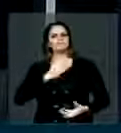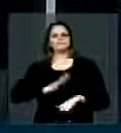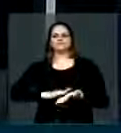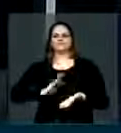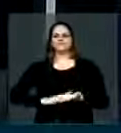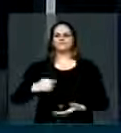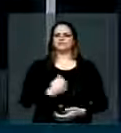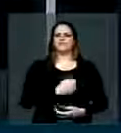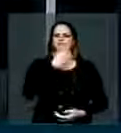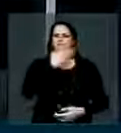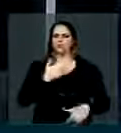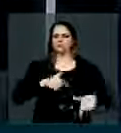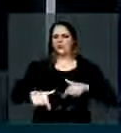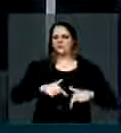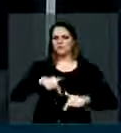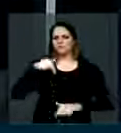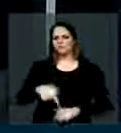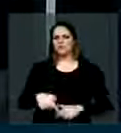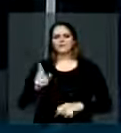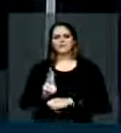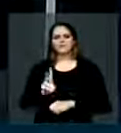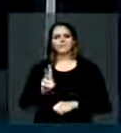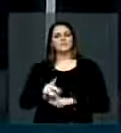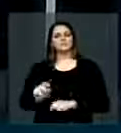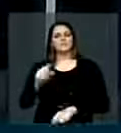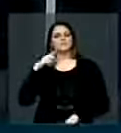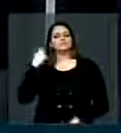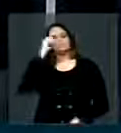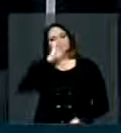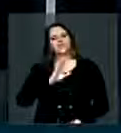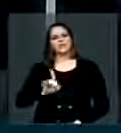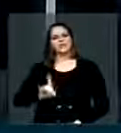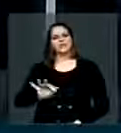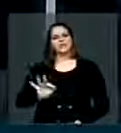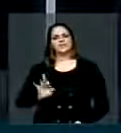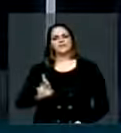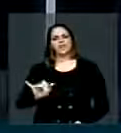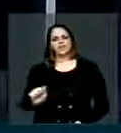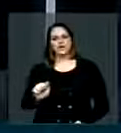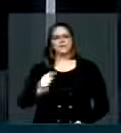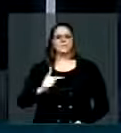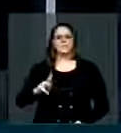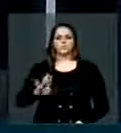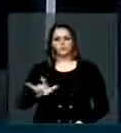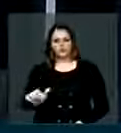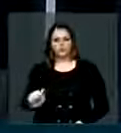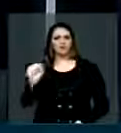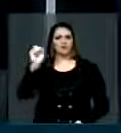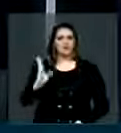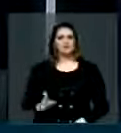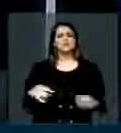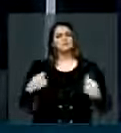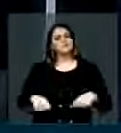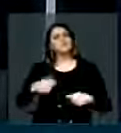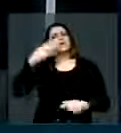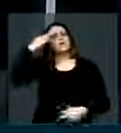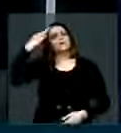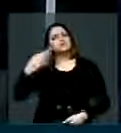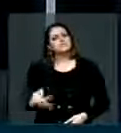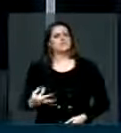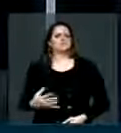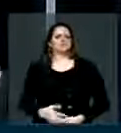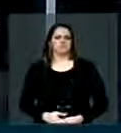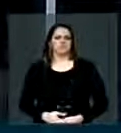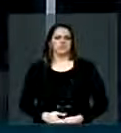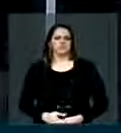parlamentares fazemos aqui em defesa das defensorias públicas do nosso país, na certeza da consciência plena de